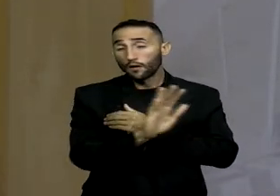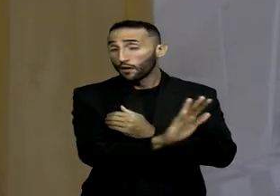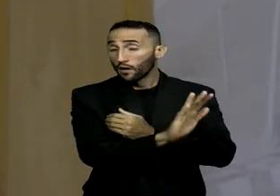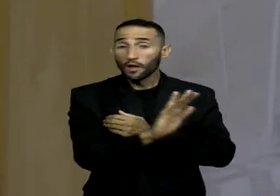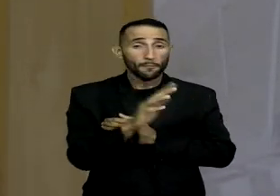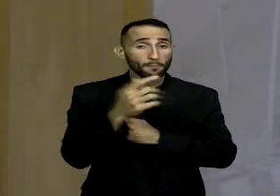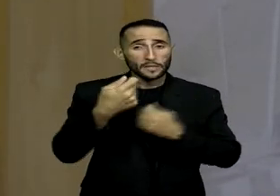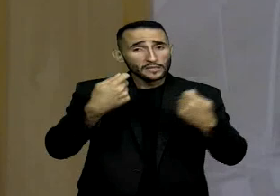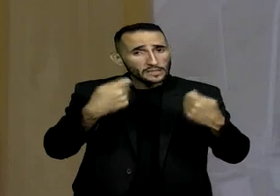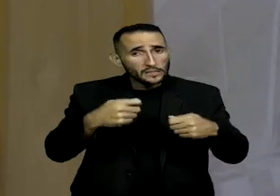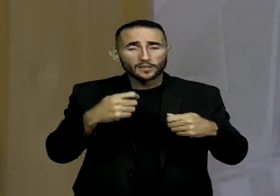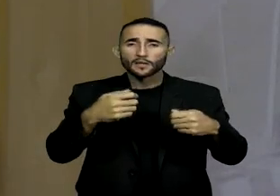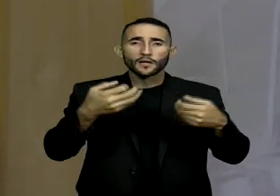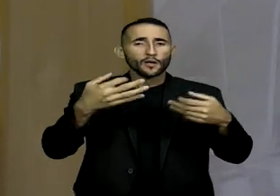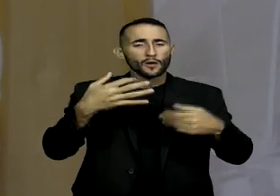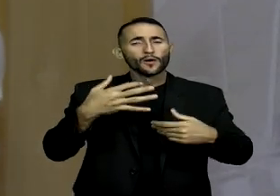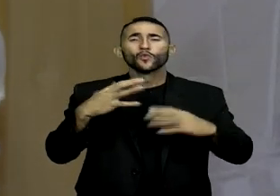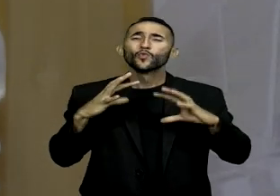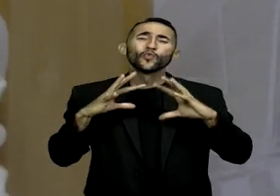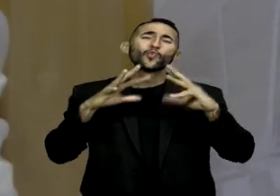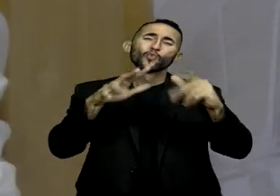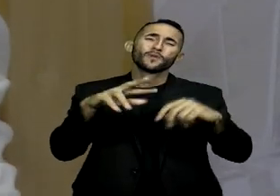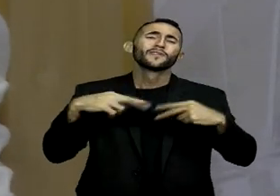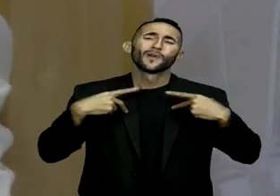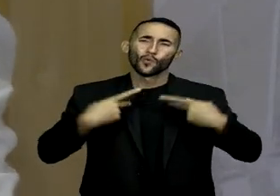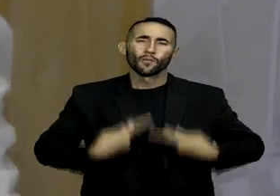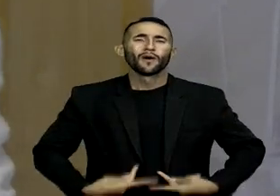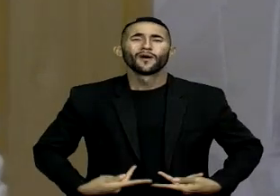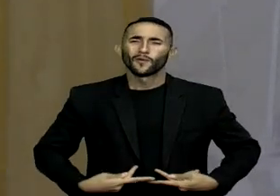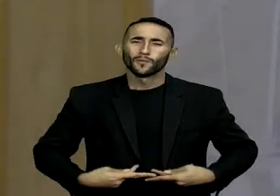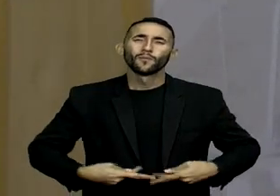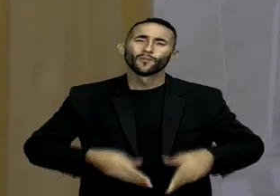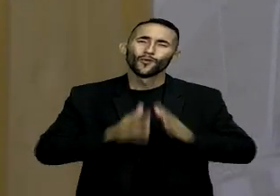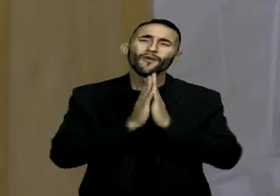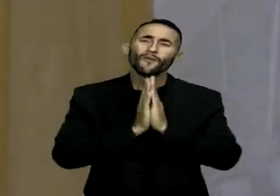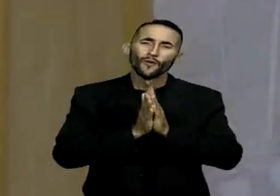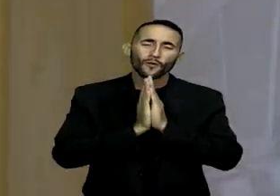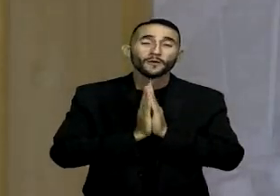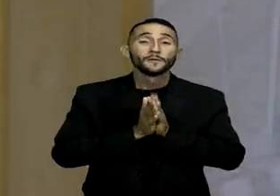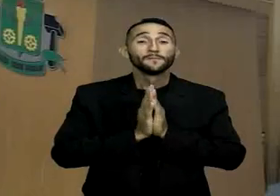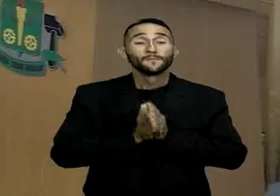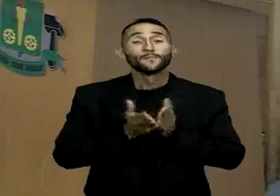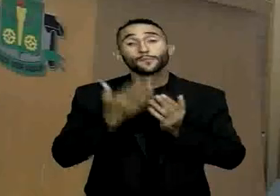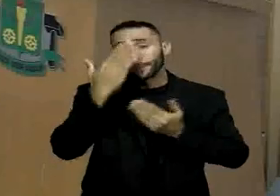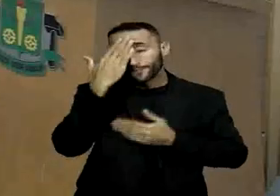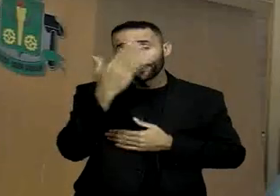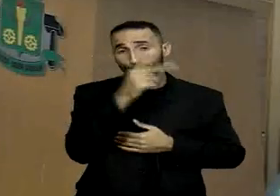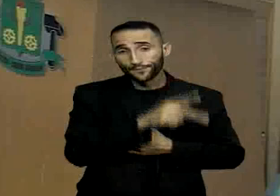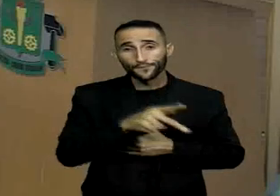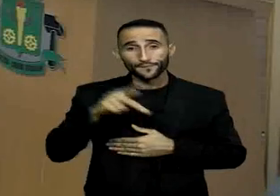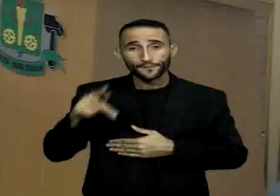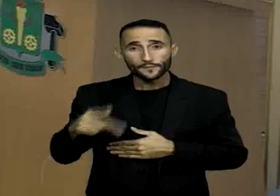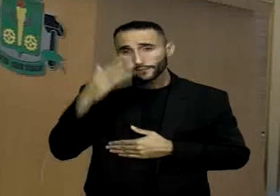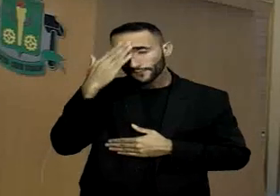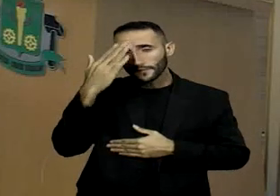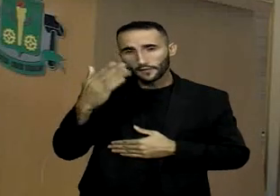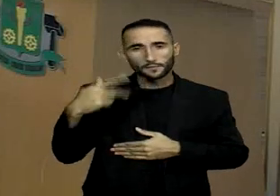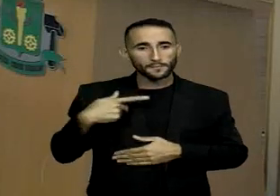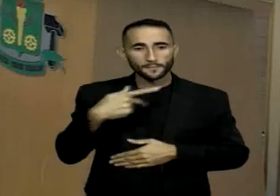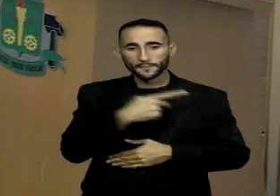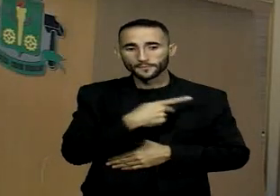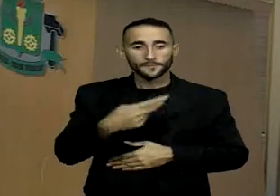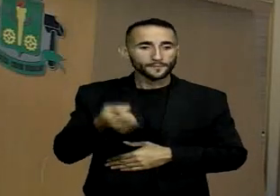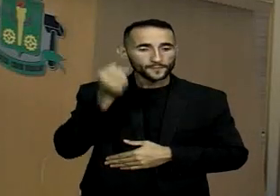que o bom senso volte às nossas vidas. Por favor. Muito obrigado, presidente. Obrigado, nobre vereadora,